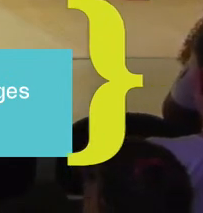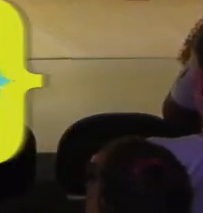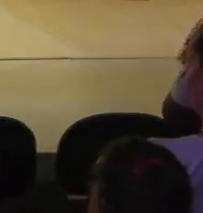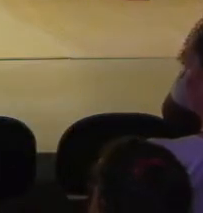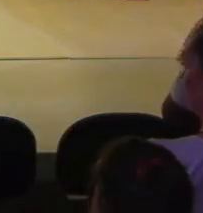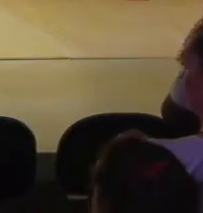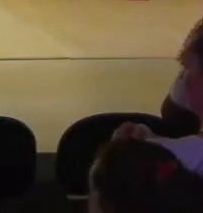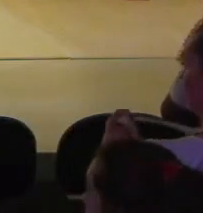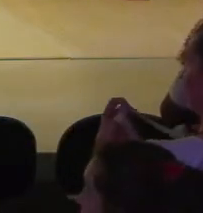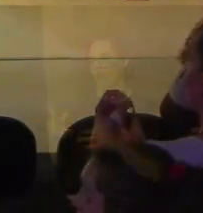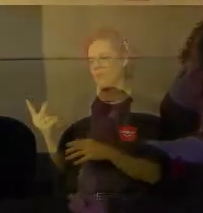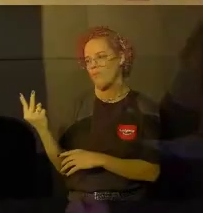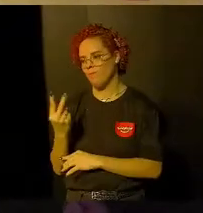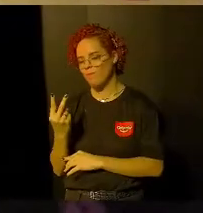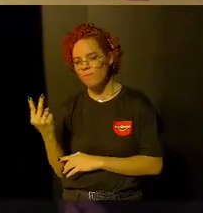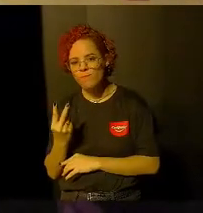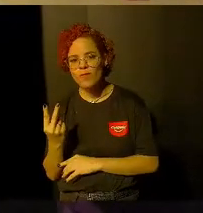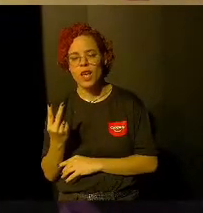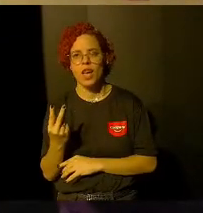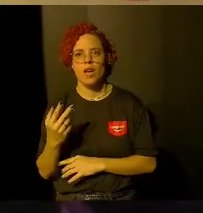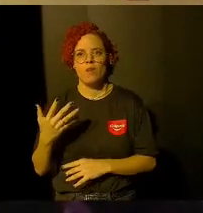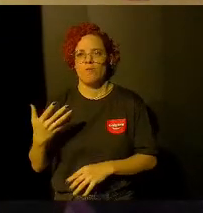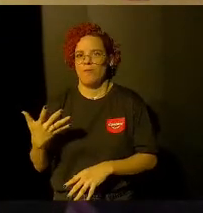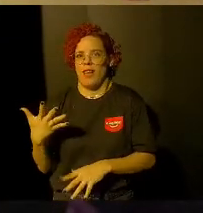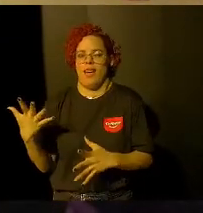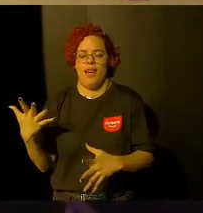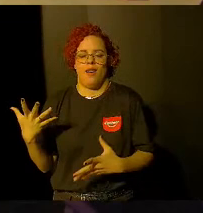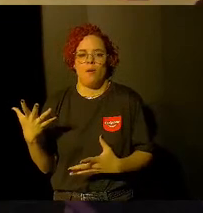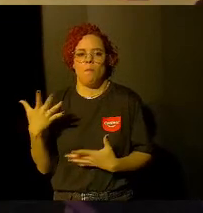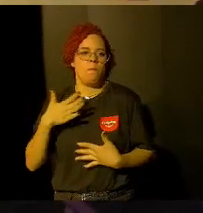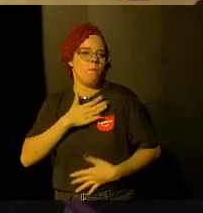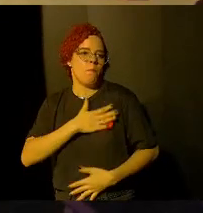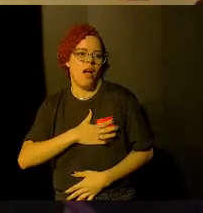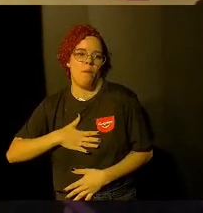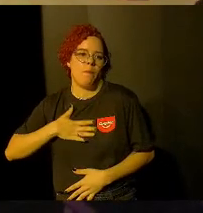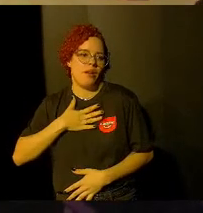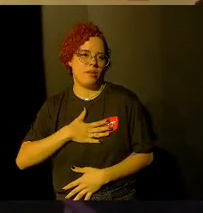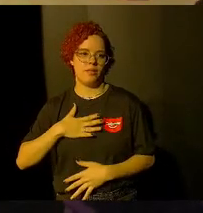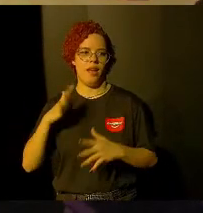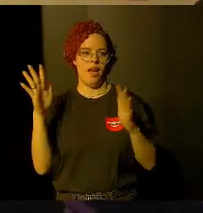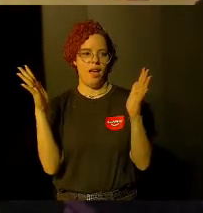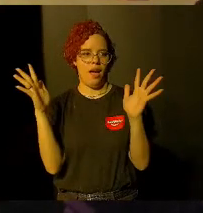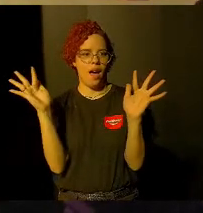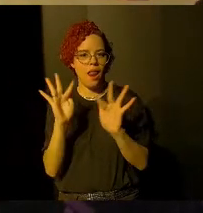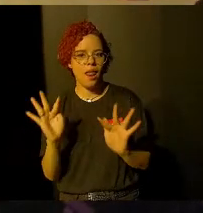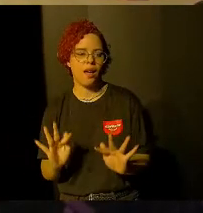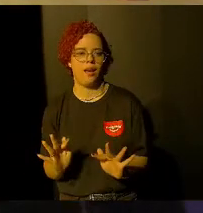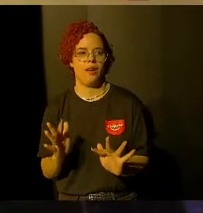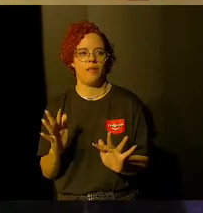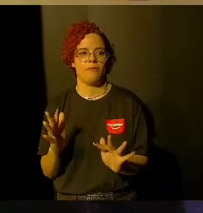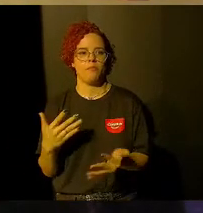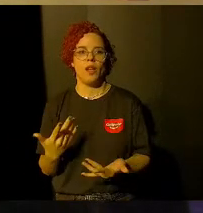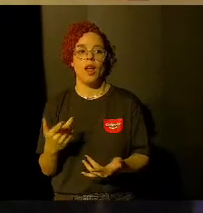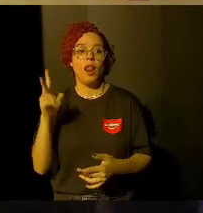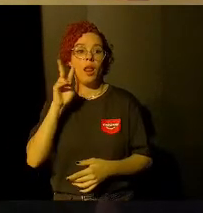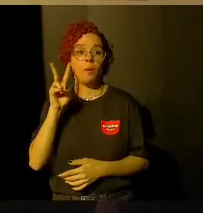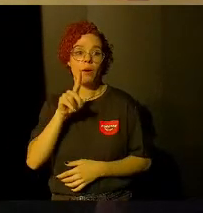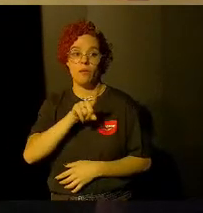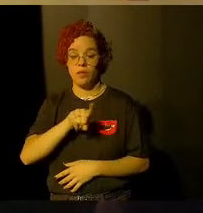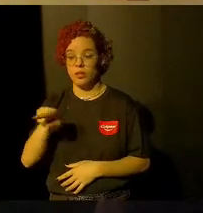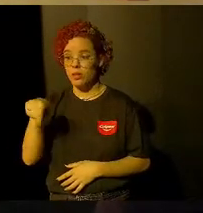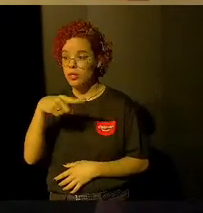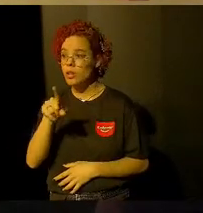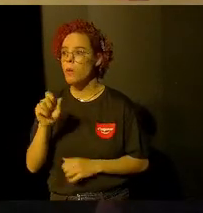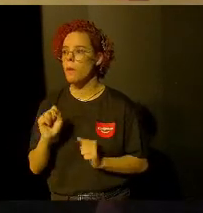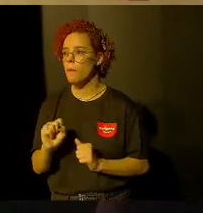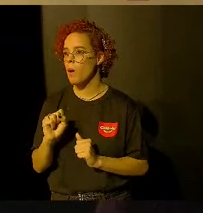é uma honra é uma alegria imensa lembrando a vocês que agora vocês podem vir aqui à esquerda